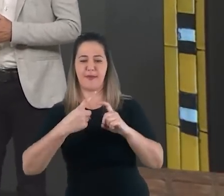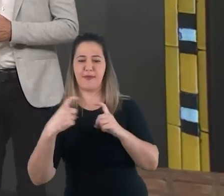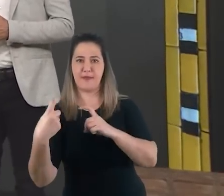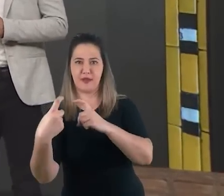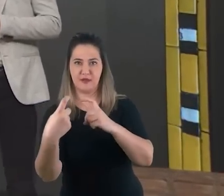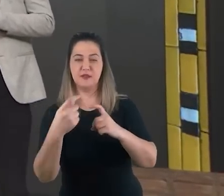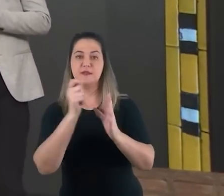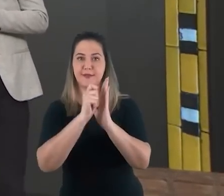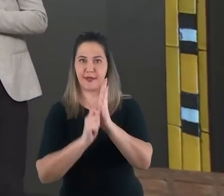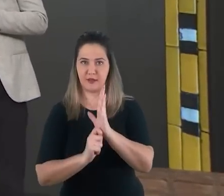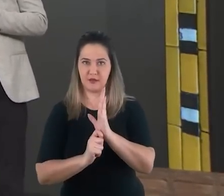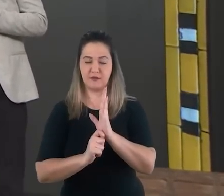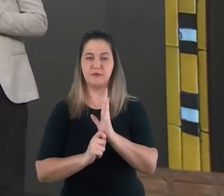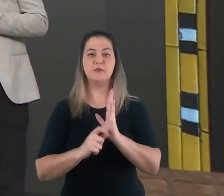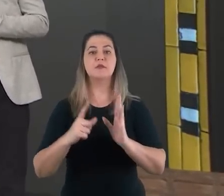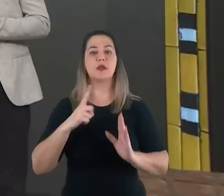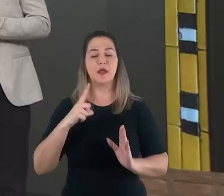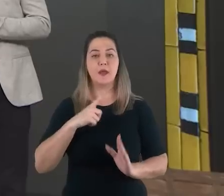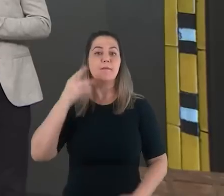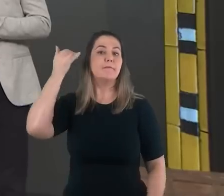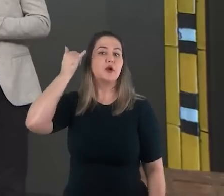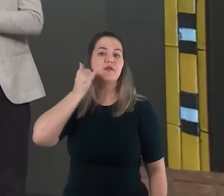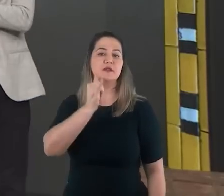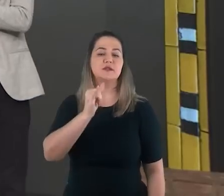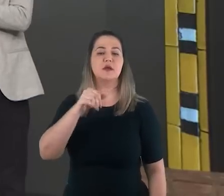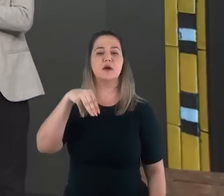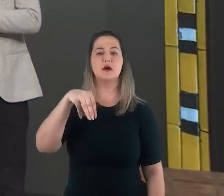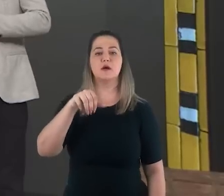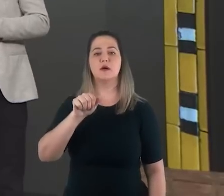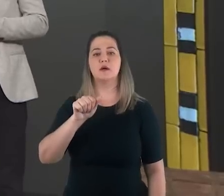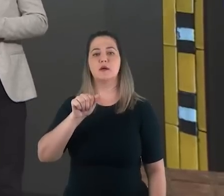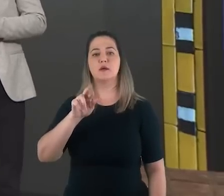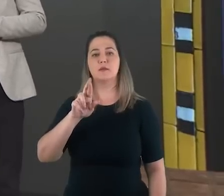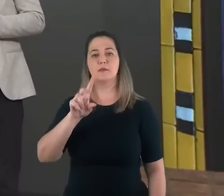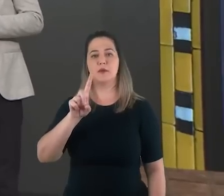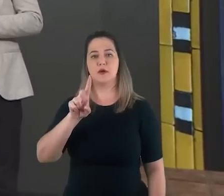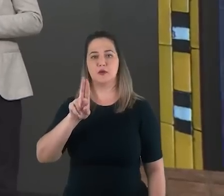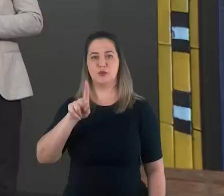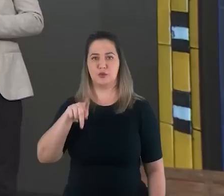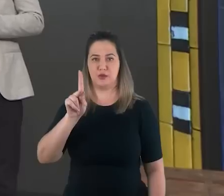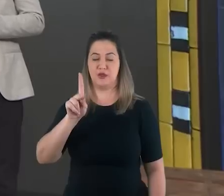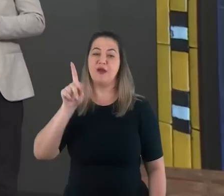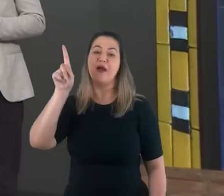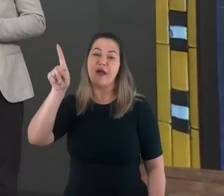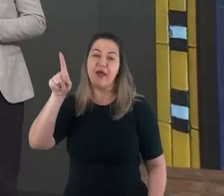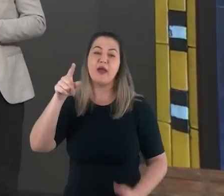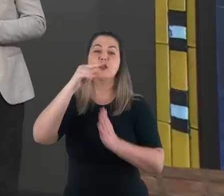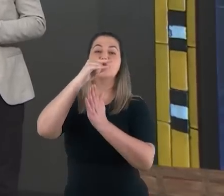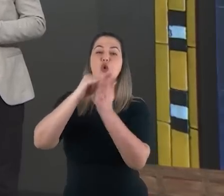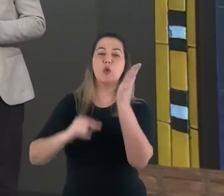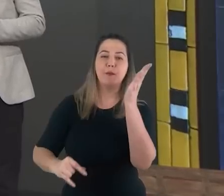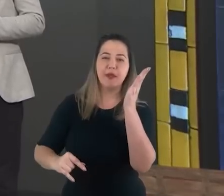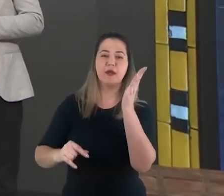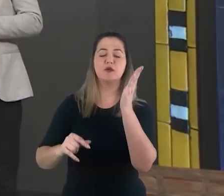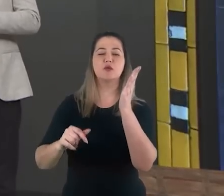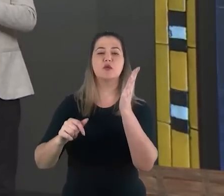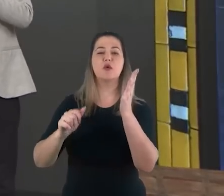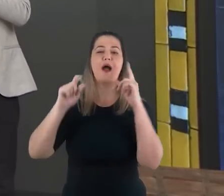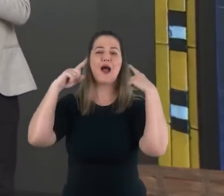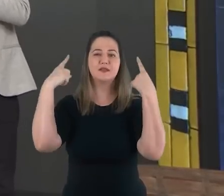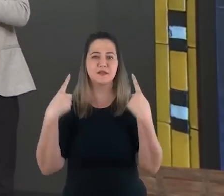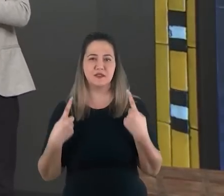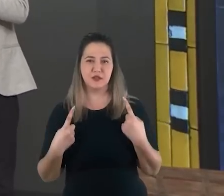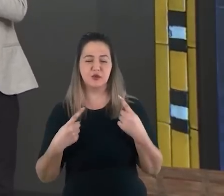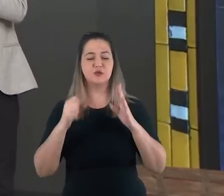aqui é a chamada profecia de Marduk. É um documento assírio, na verdade, datado do 8º século a.C., e ele